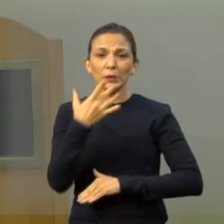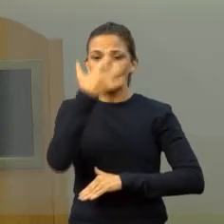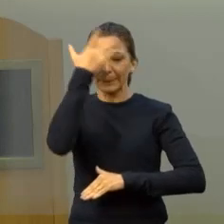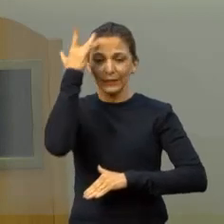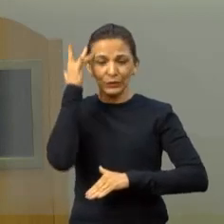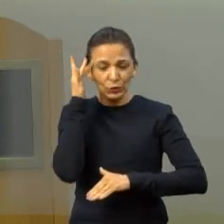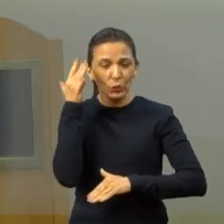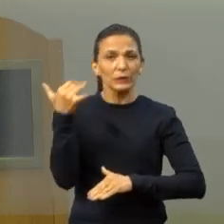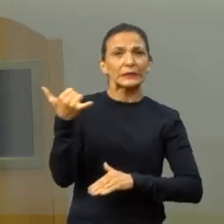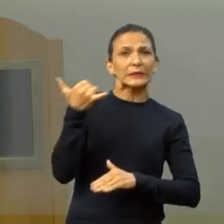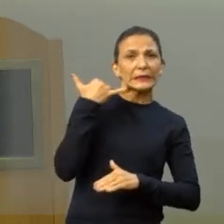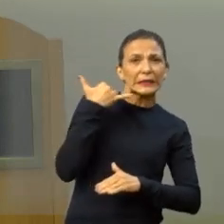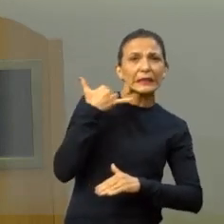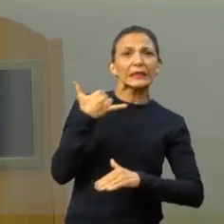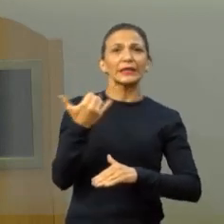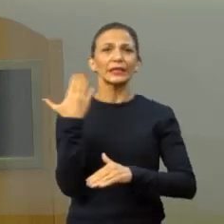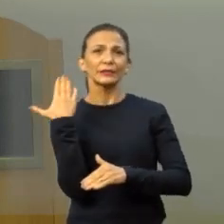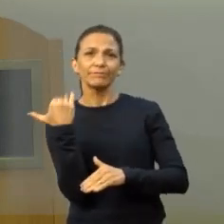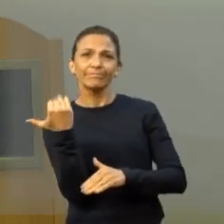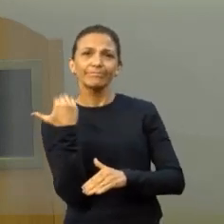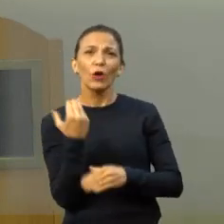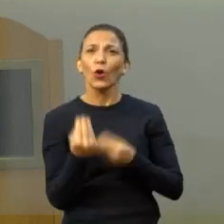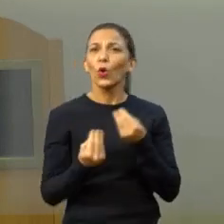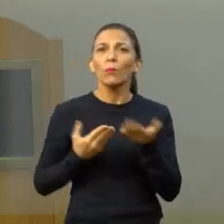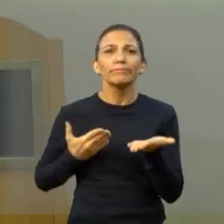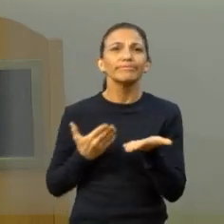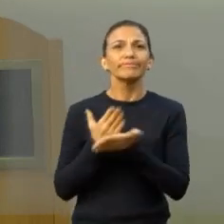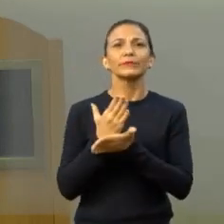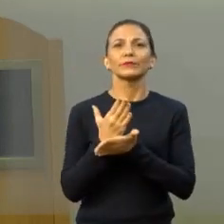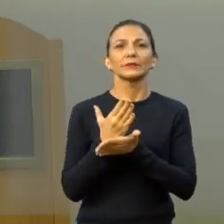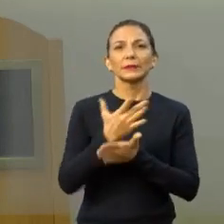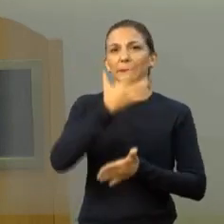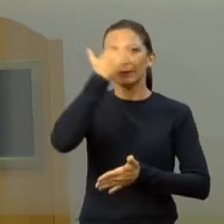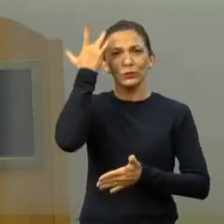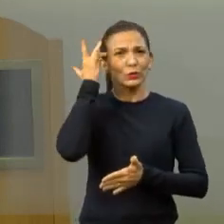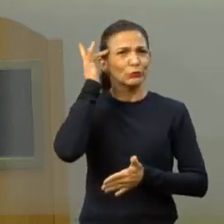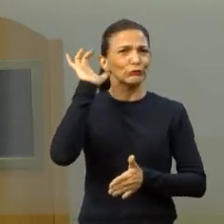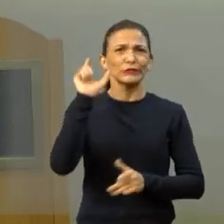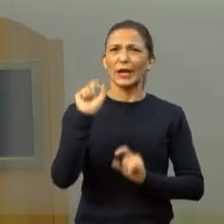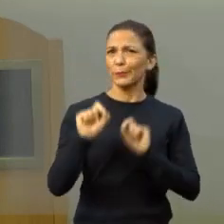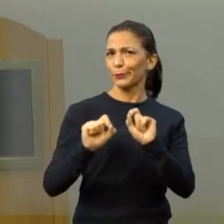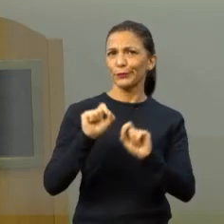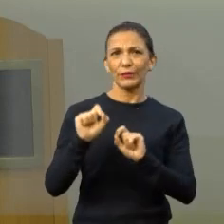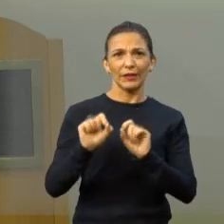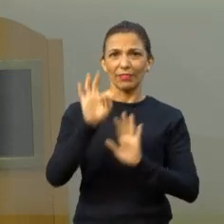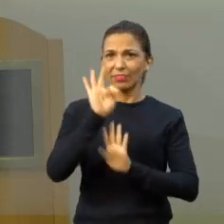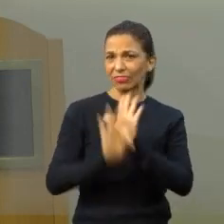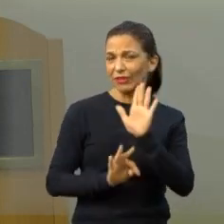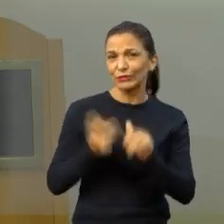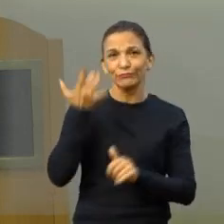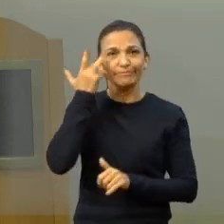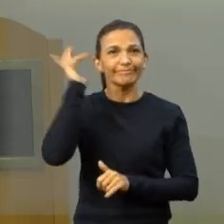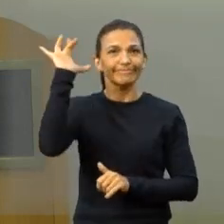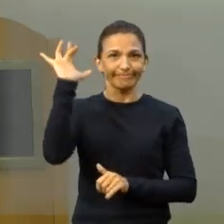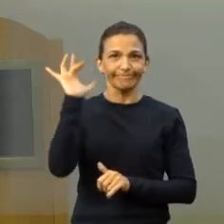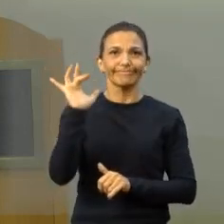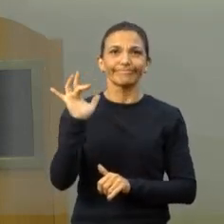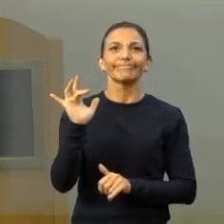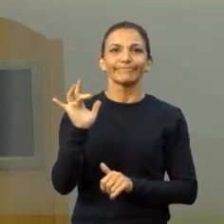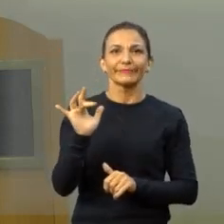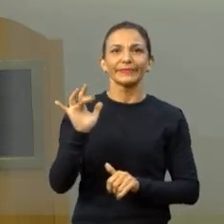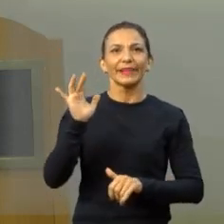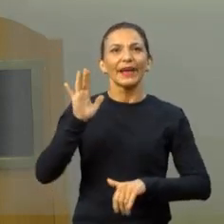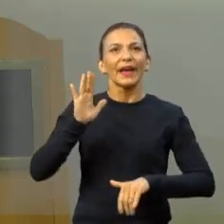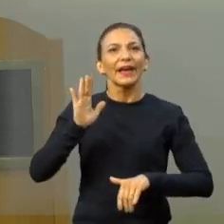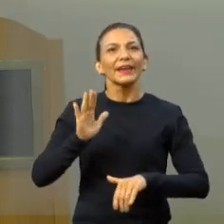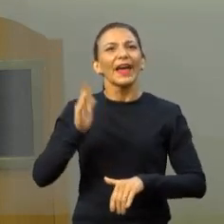ligações pessoal como vocês vão provar isso tem gente que não sabe o que é também viu Tem gente viu o Rafael tá achando que é para todo